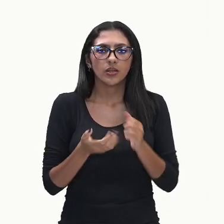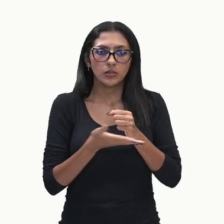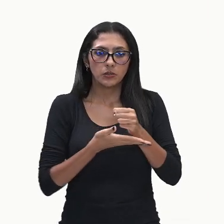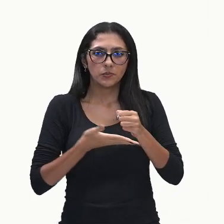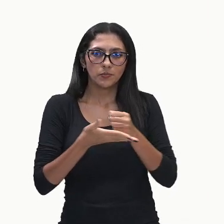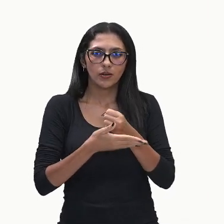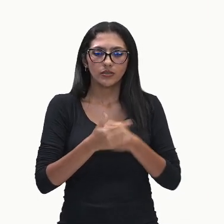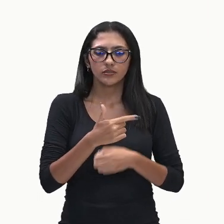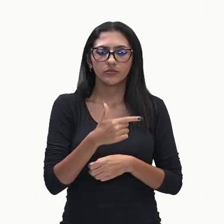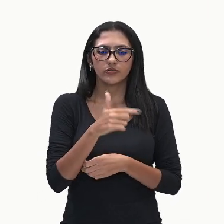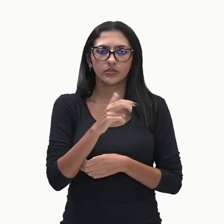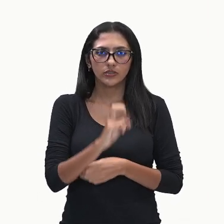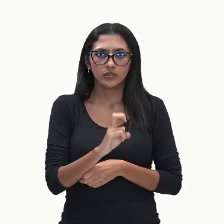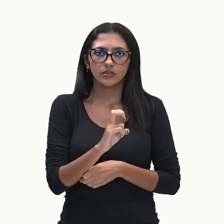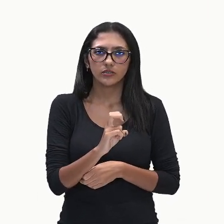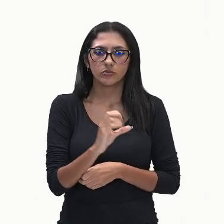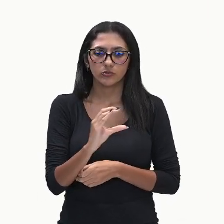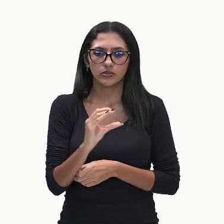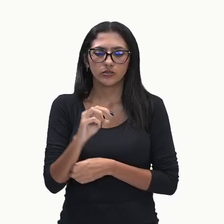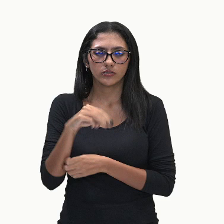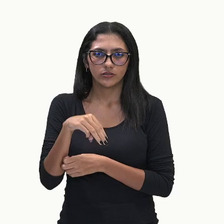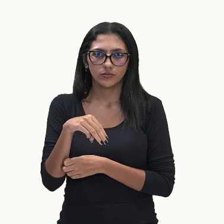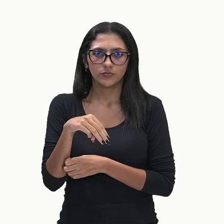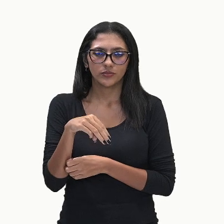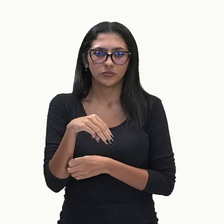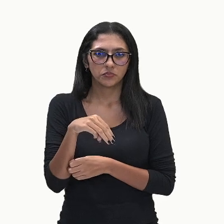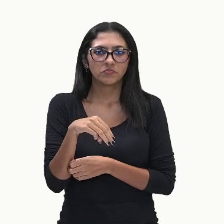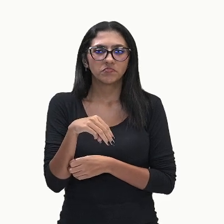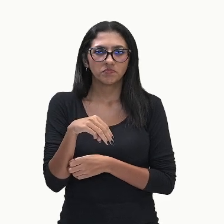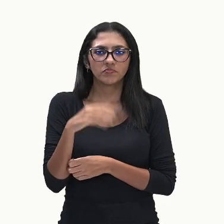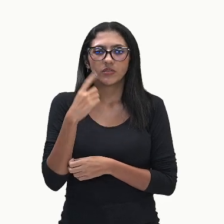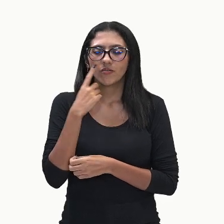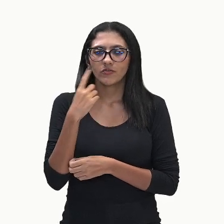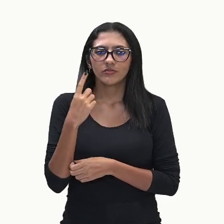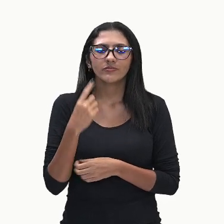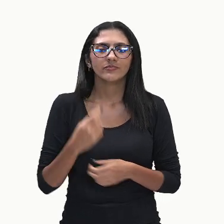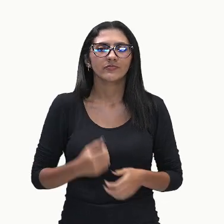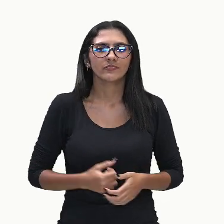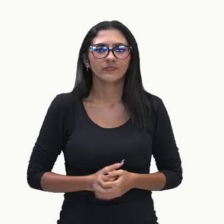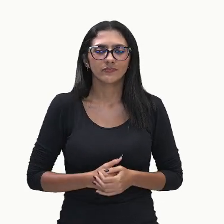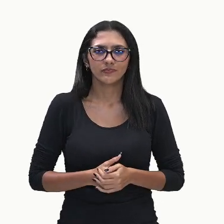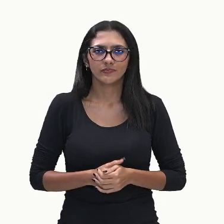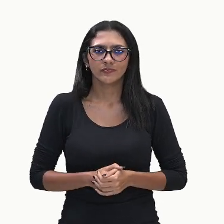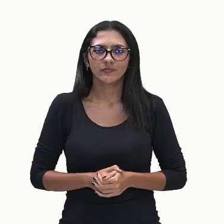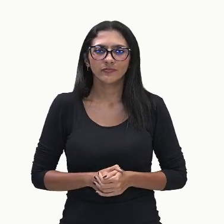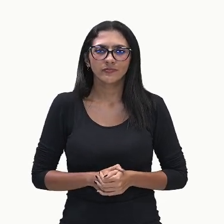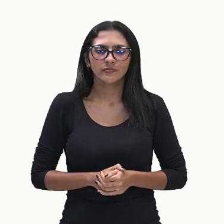medindo 25 centímetros. Opa! Vamos lá então, pessoal.